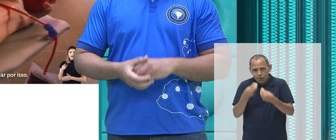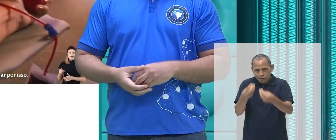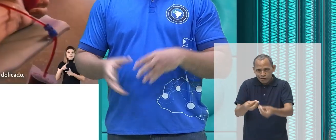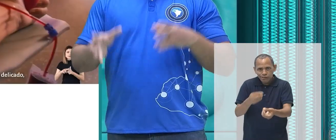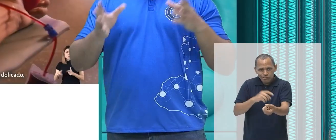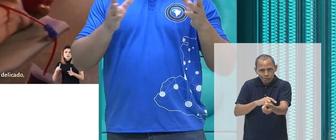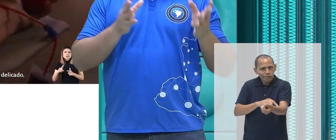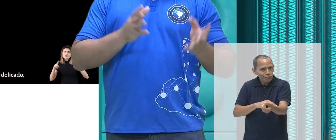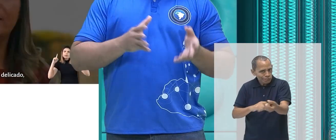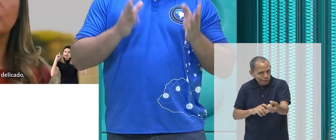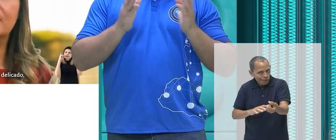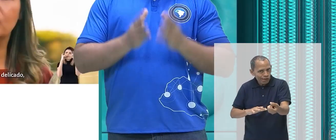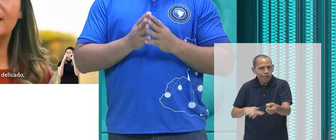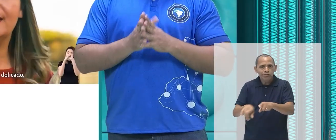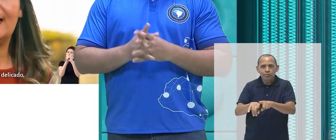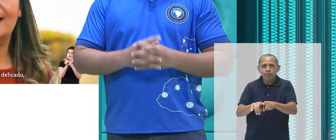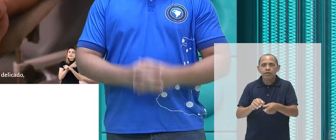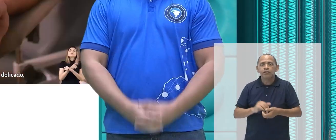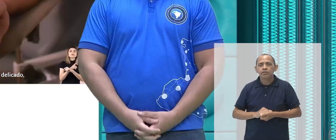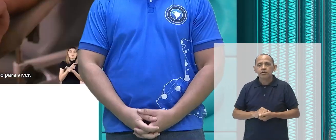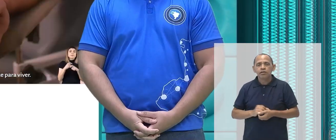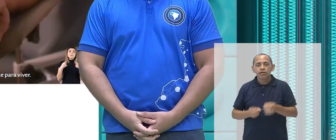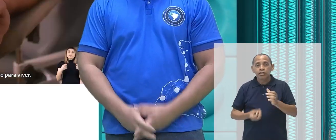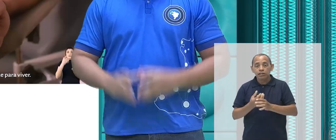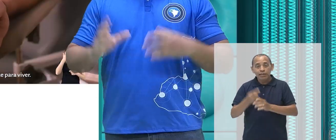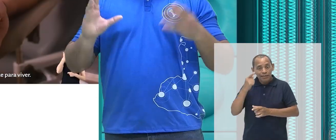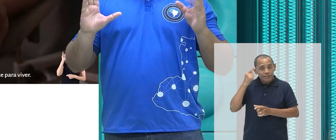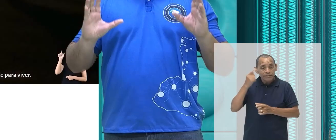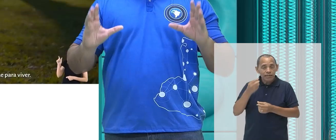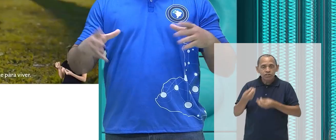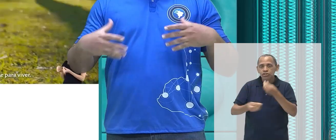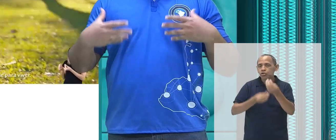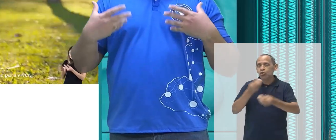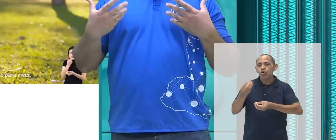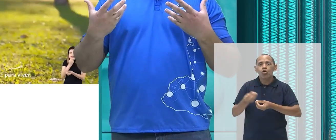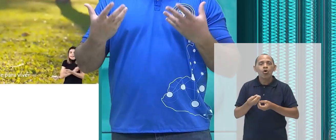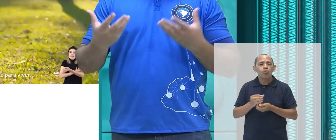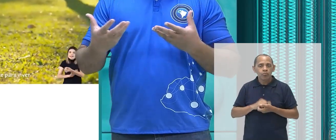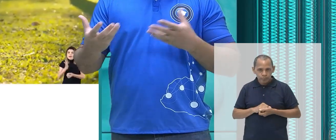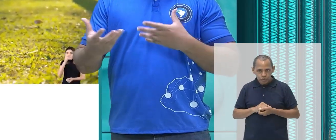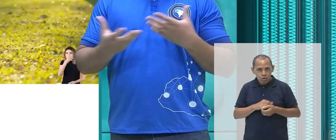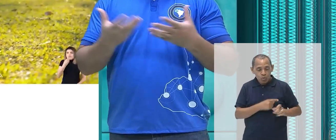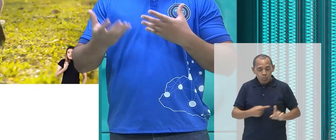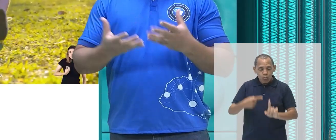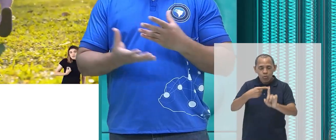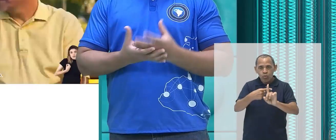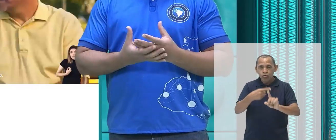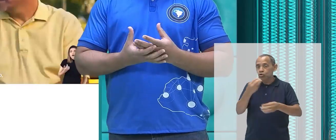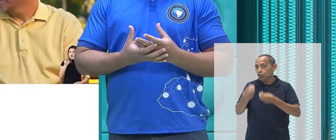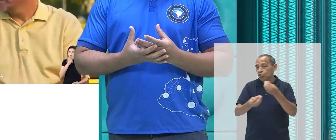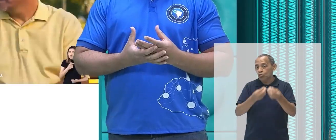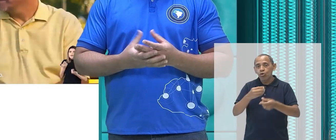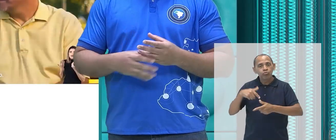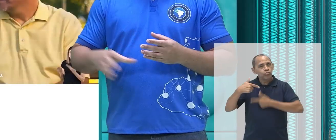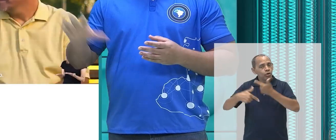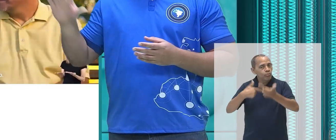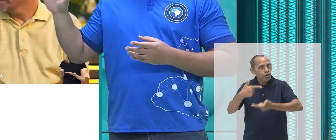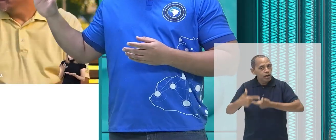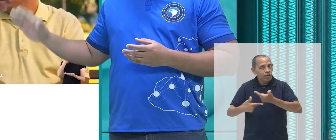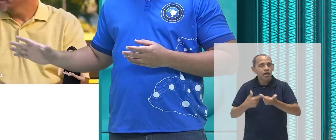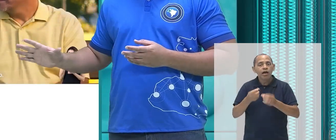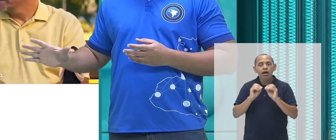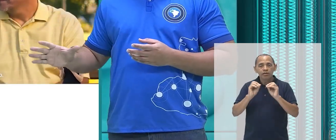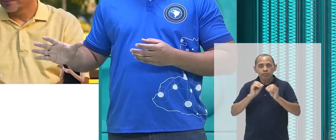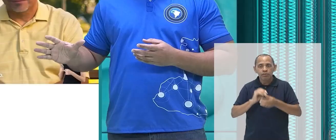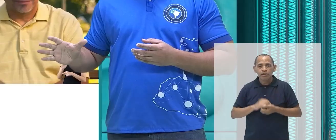positivo também para a ideia de doar sangue. Então, as imagens são trabalhadas justamente para gerar esse efeito. Percebo